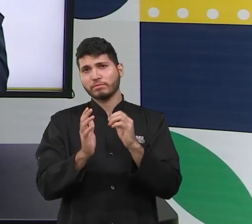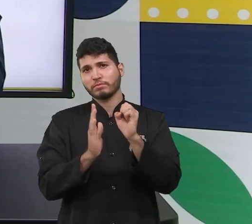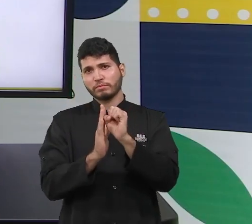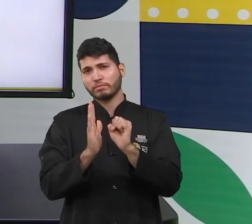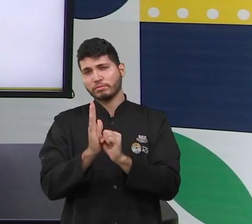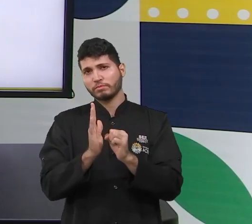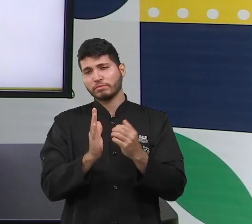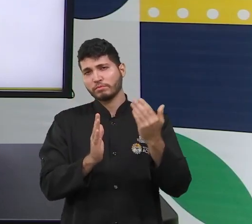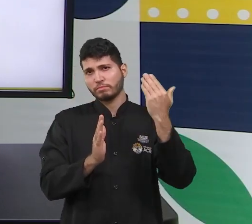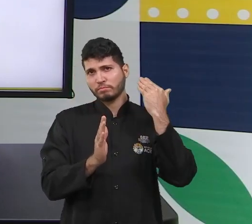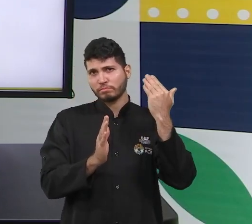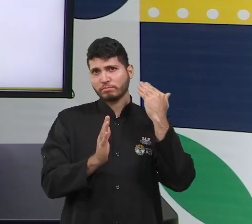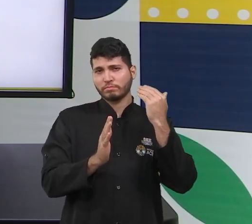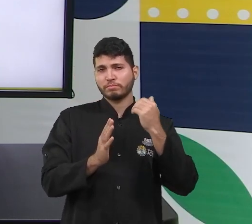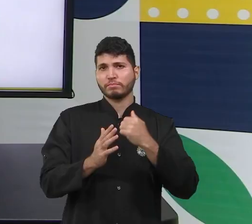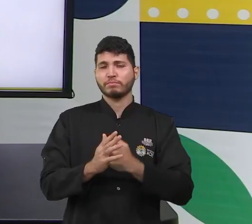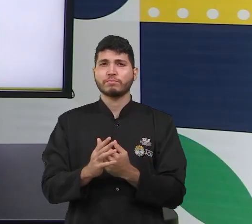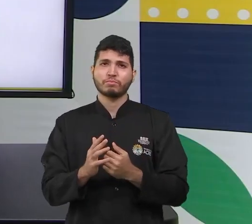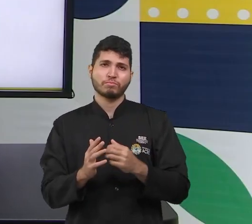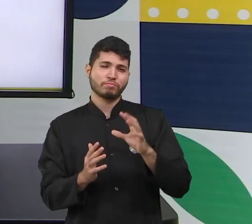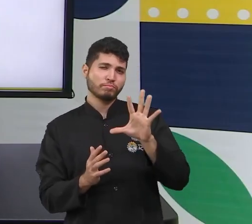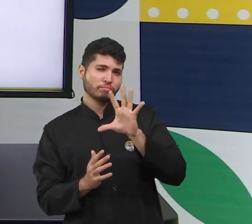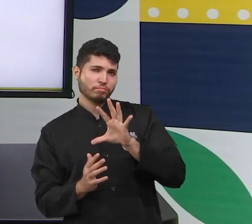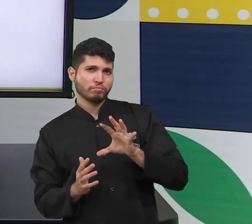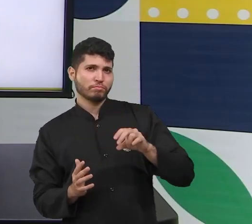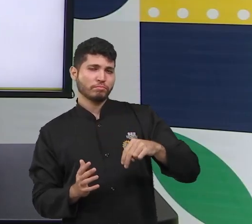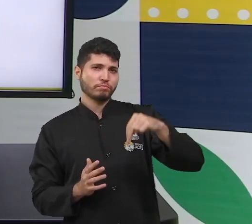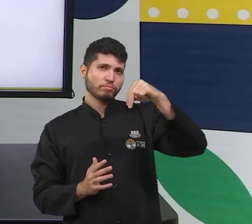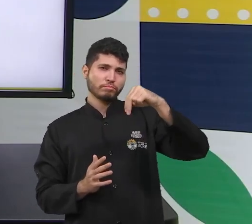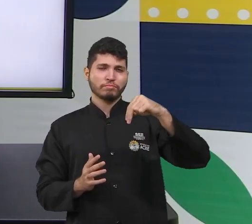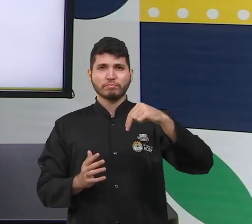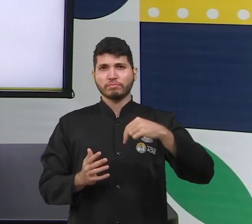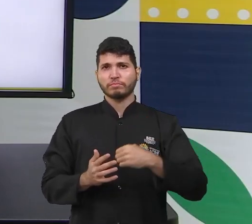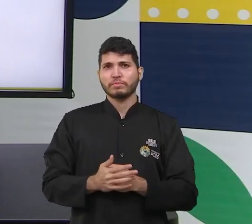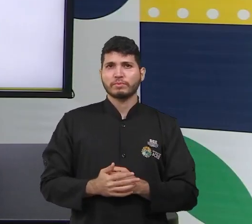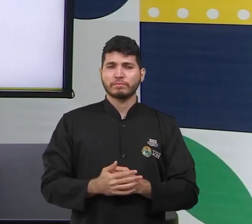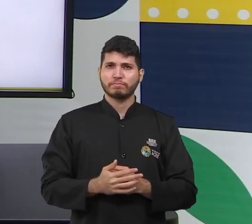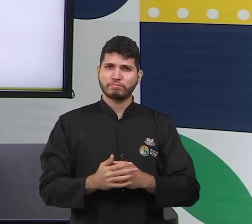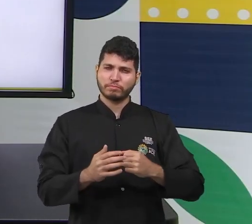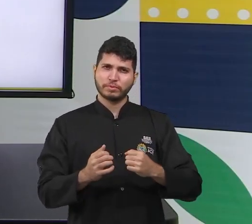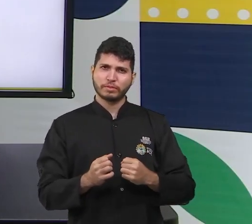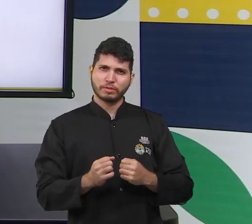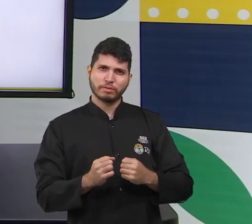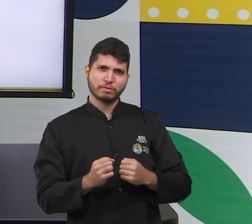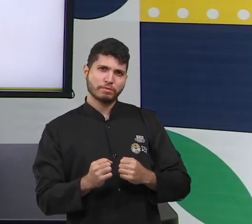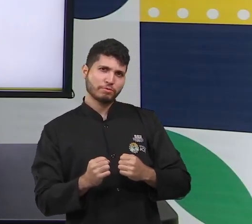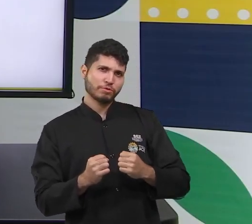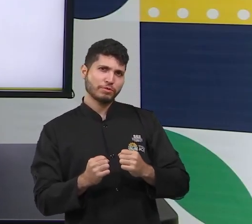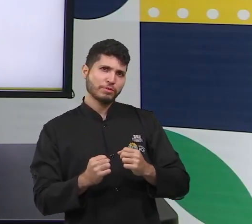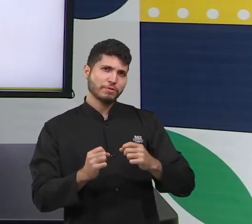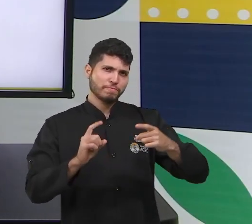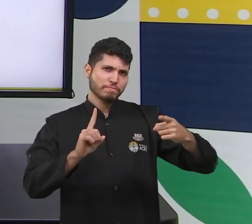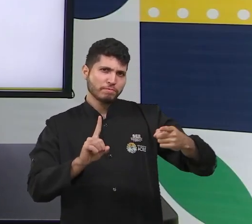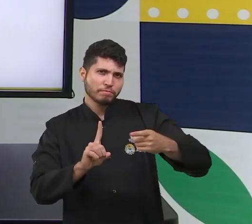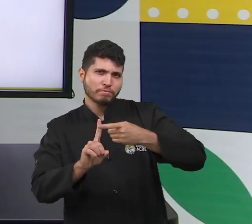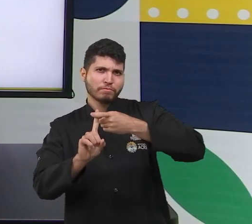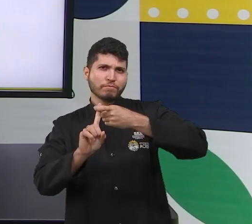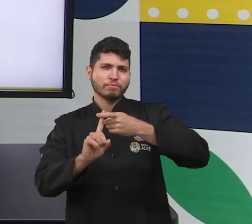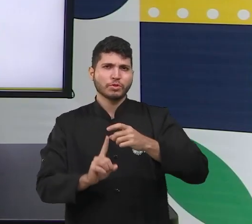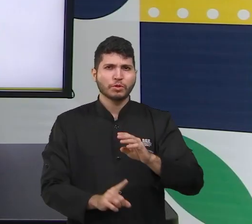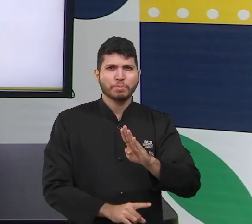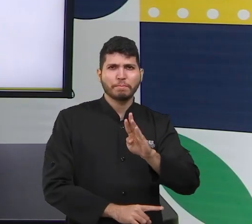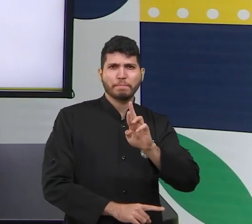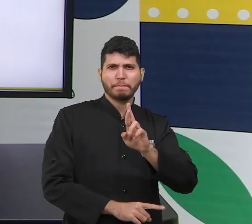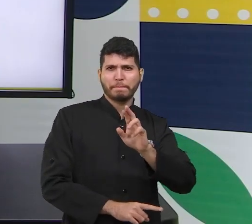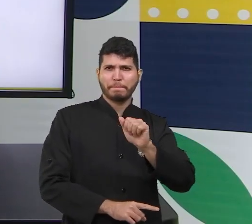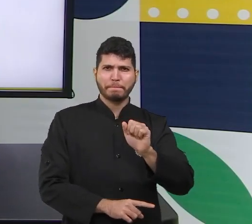por nordestino, o nordestino tem aquela coisa no sangue, né, de bravura, de vingar quando acontece alguma